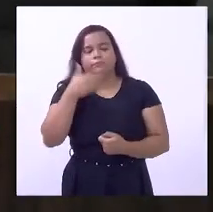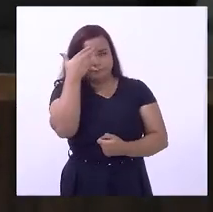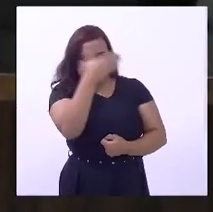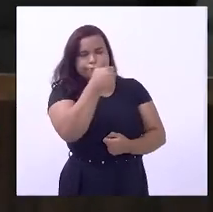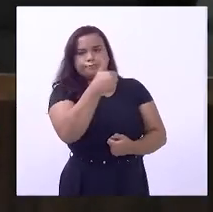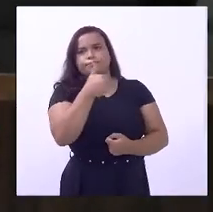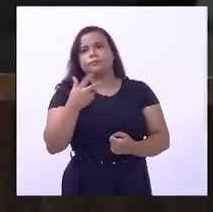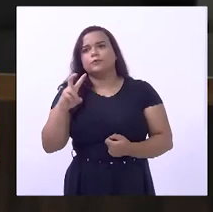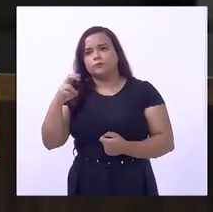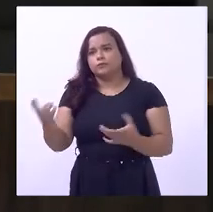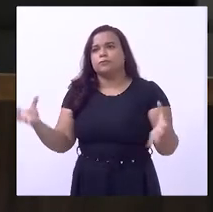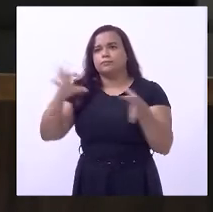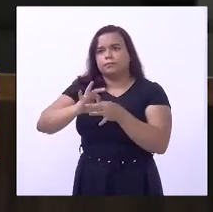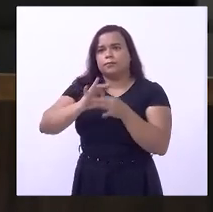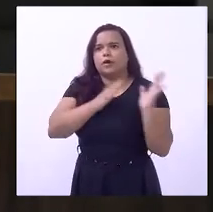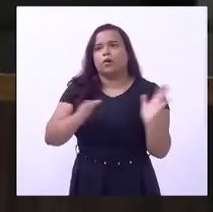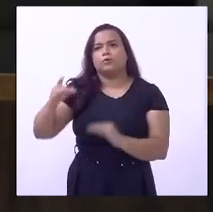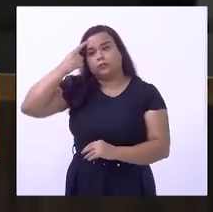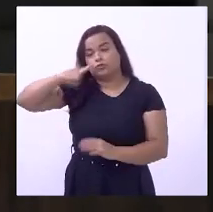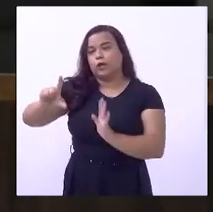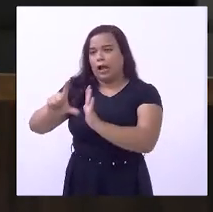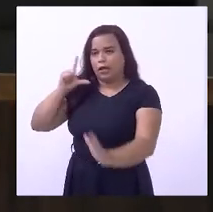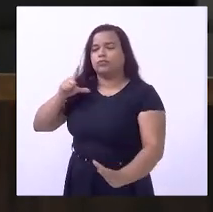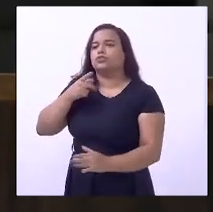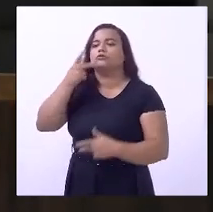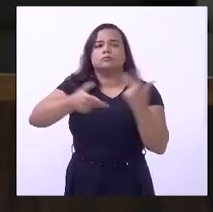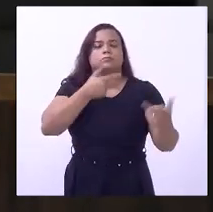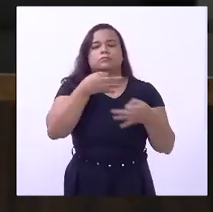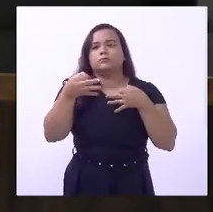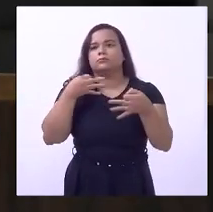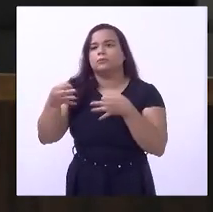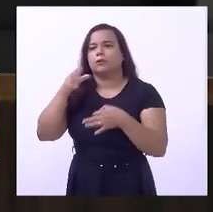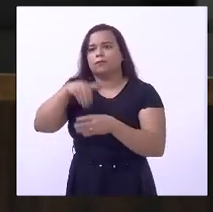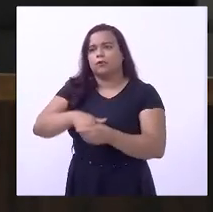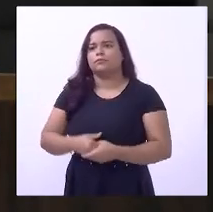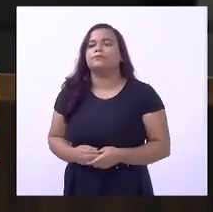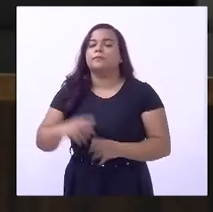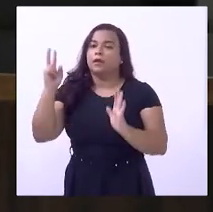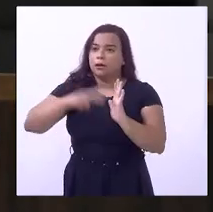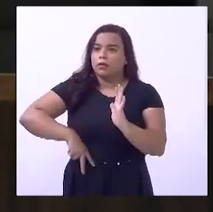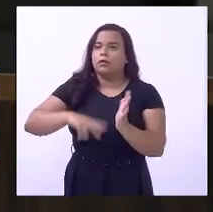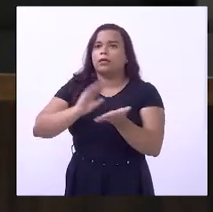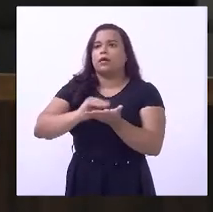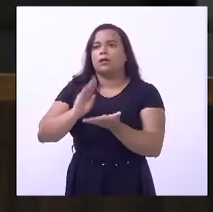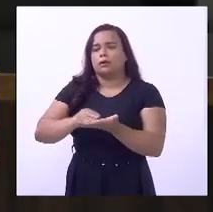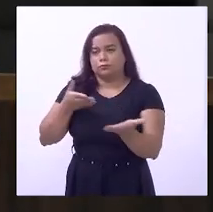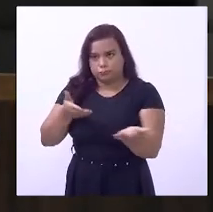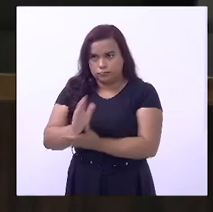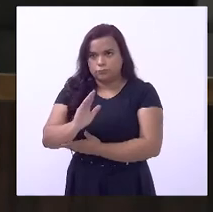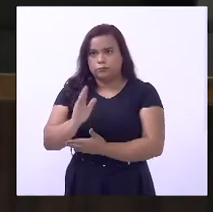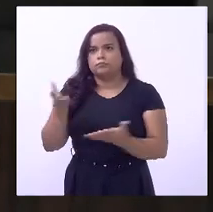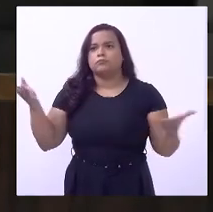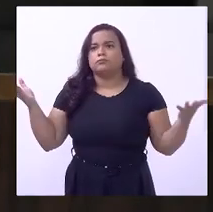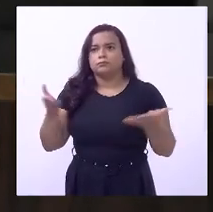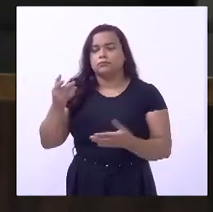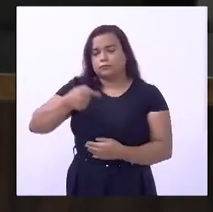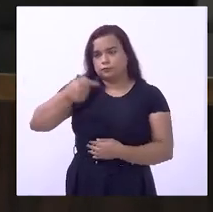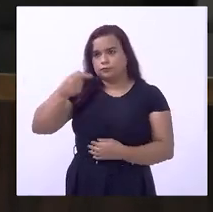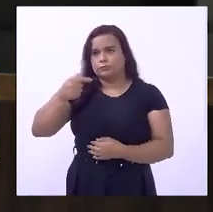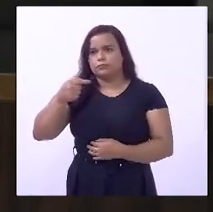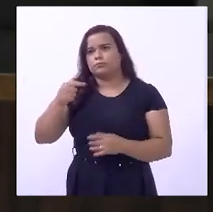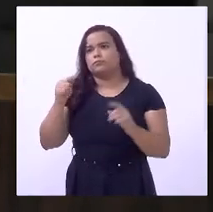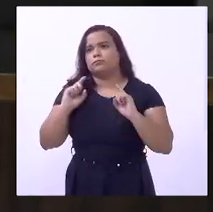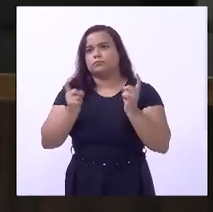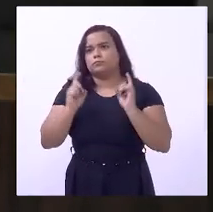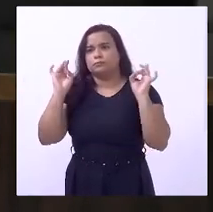a inclusão na ordem do dia antes da declaração de voto. Lida e aprovada a ata, passe-me a sétima sessão extraordinária do